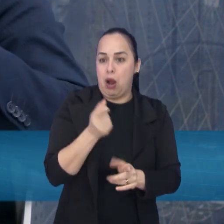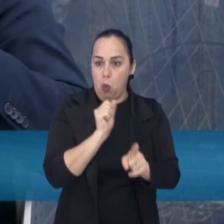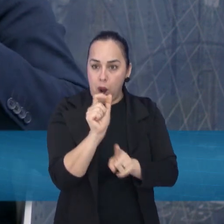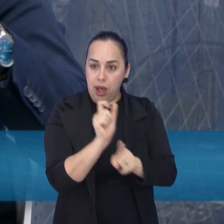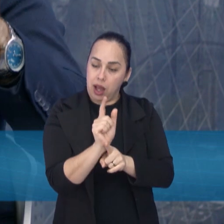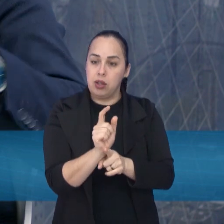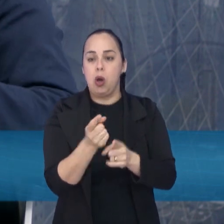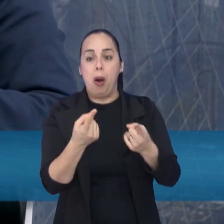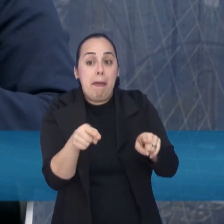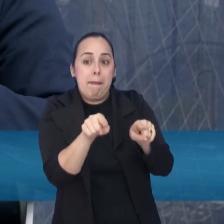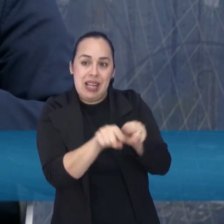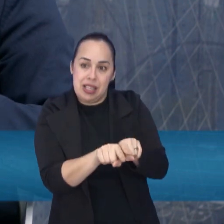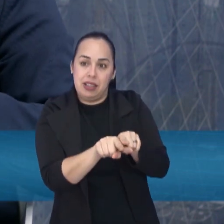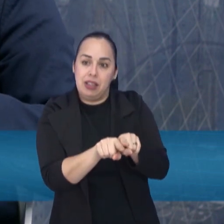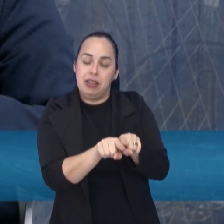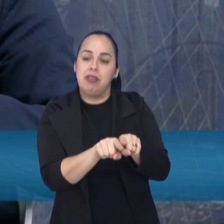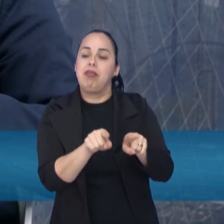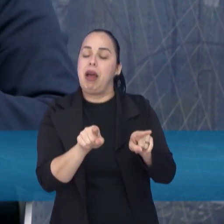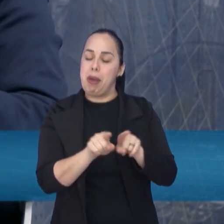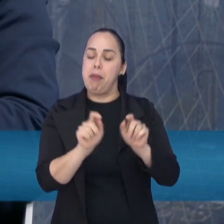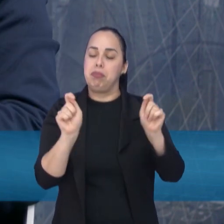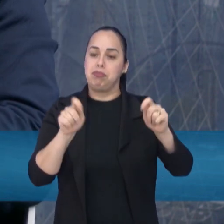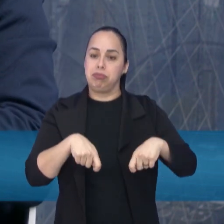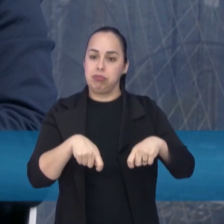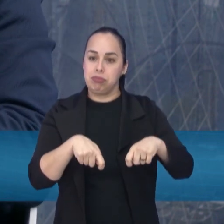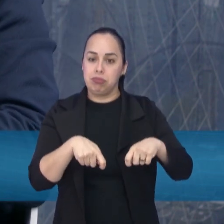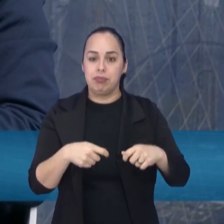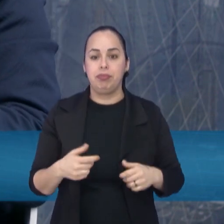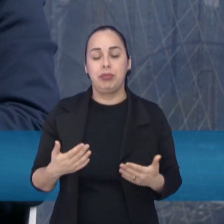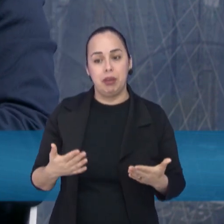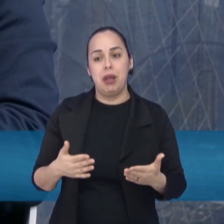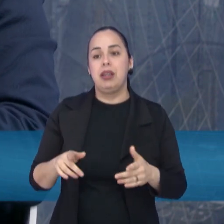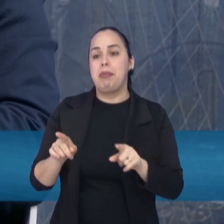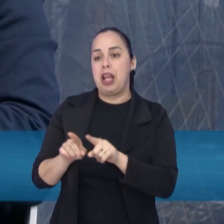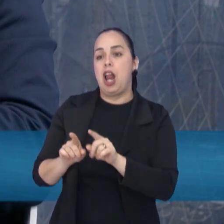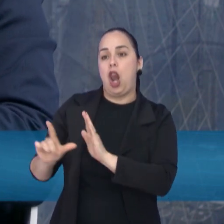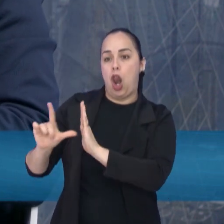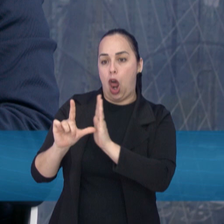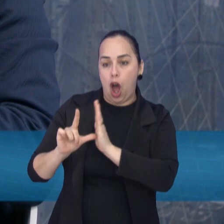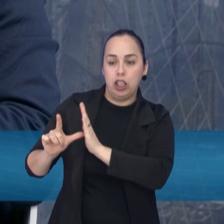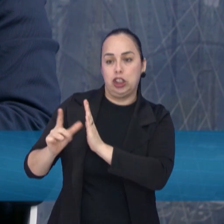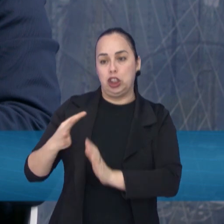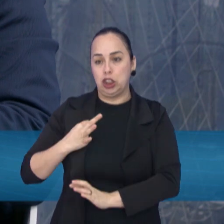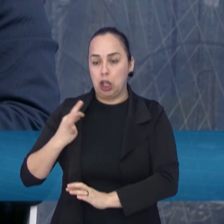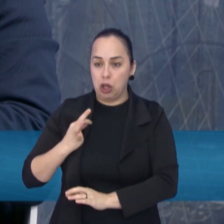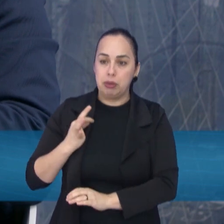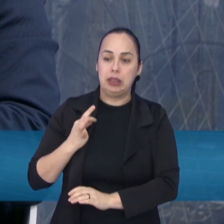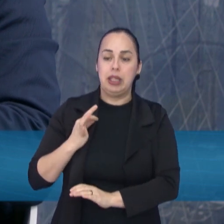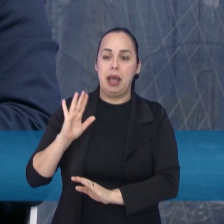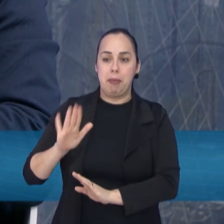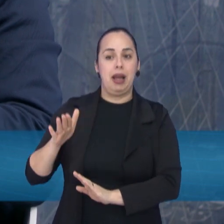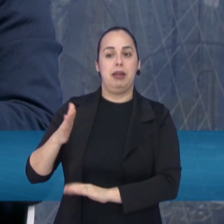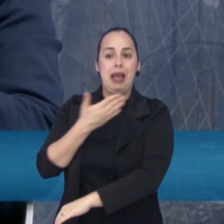do salão parceiro, acaba abrindo espaço para outros prestadores estarem ali dentro. O varejo também, mais tradicional, num